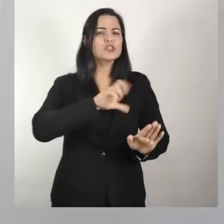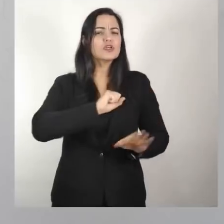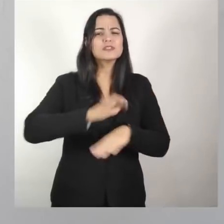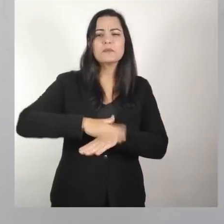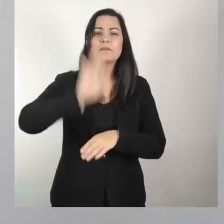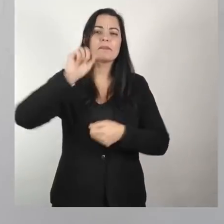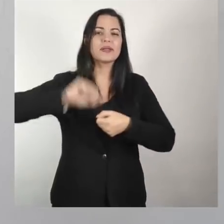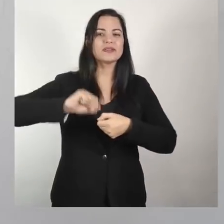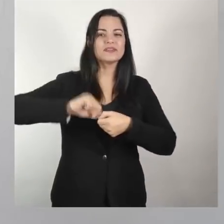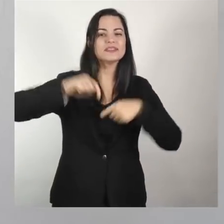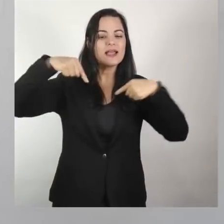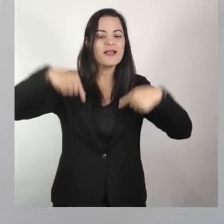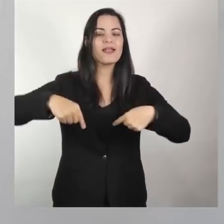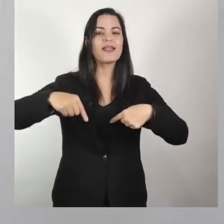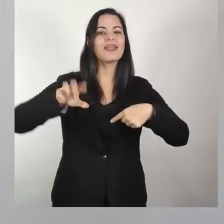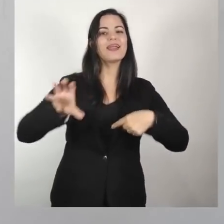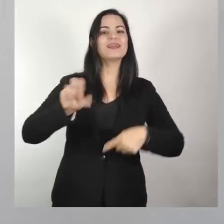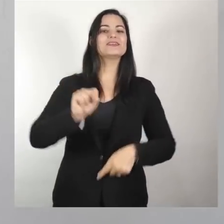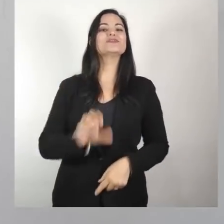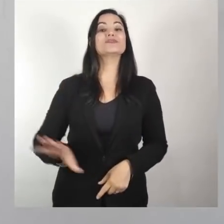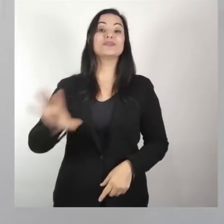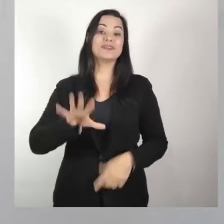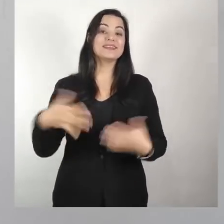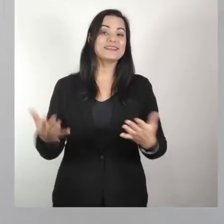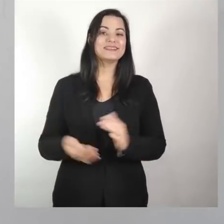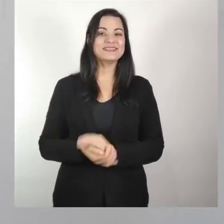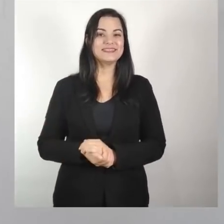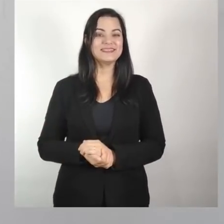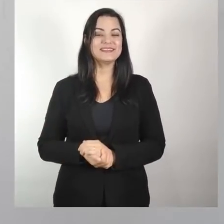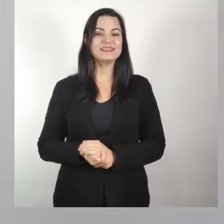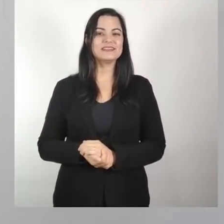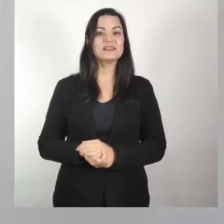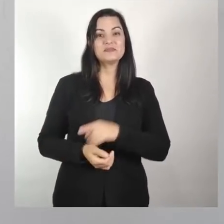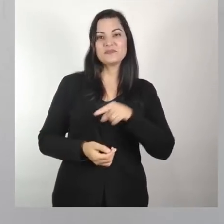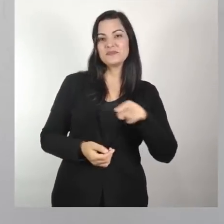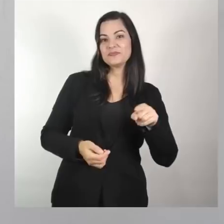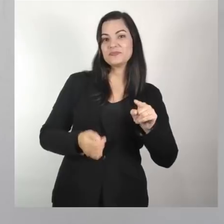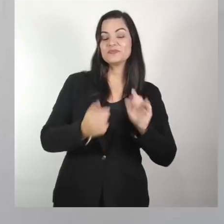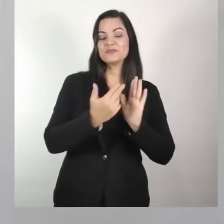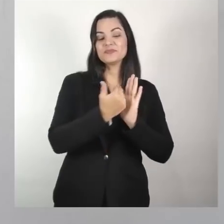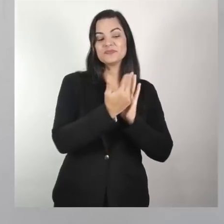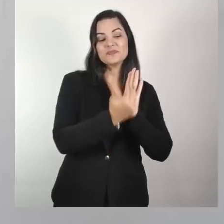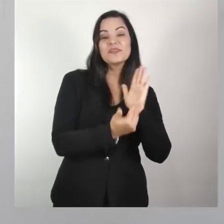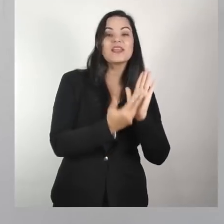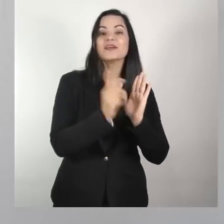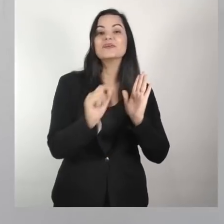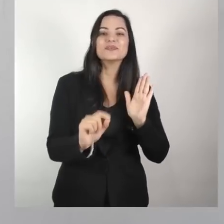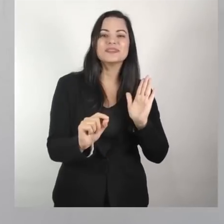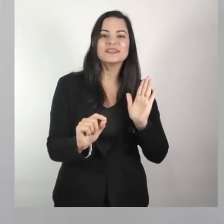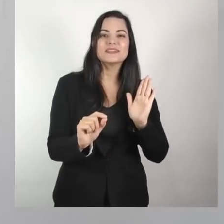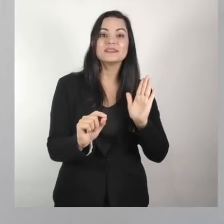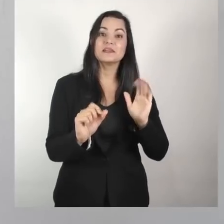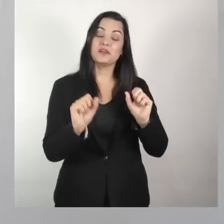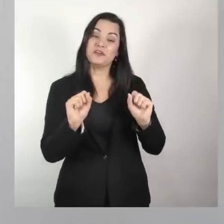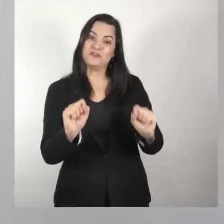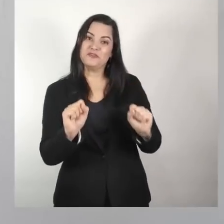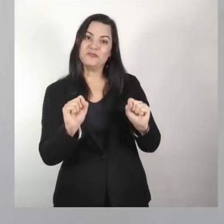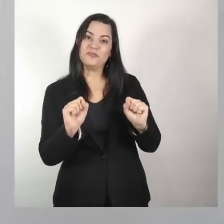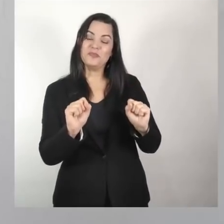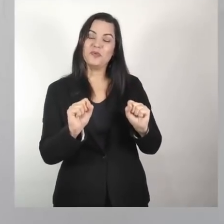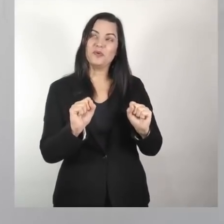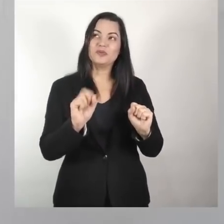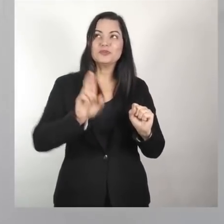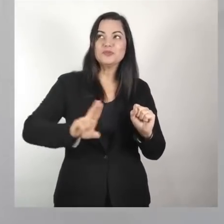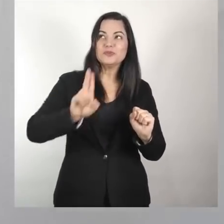fazer na região sudeste, na nossa região. Então, o que você vai representar?